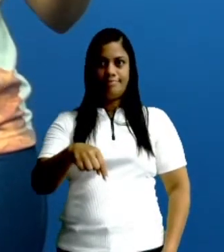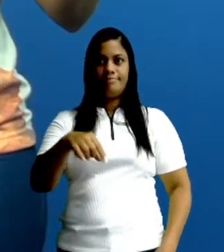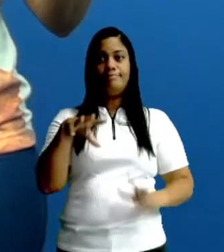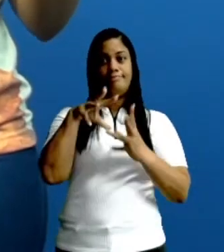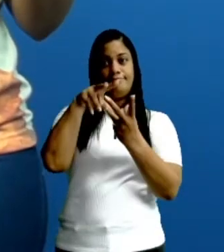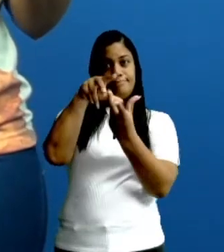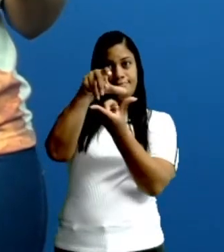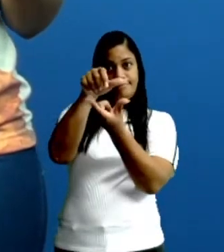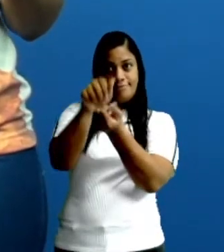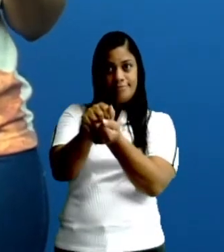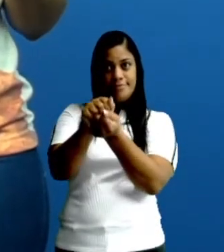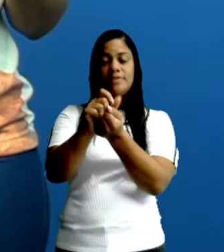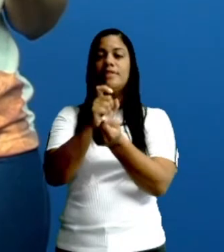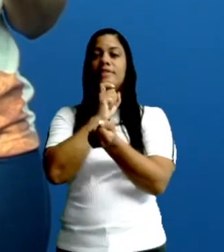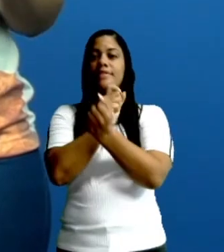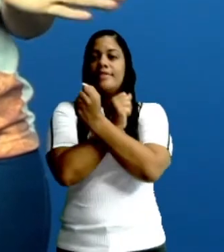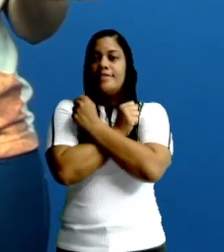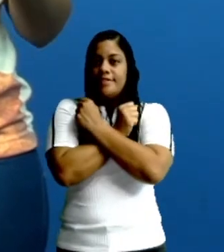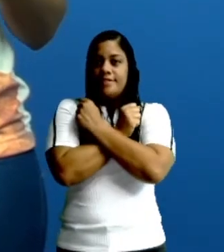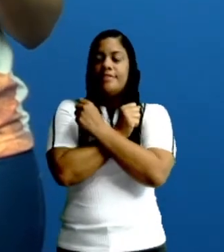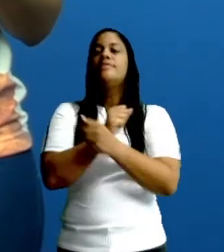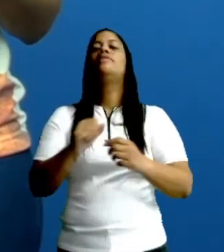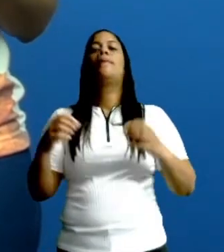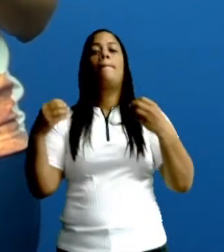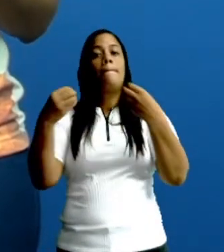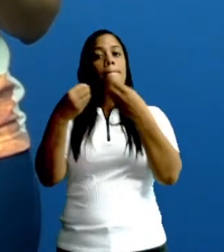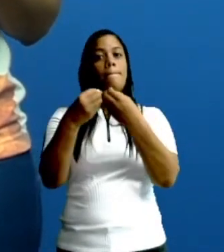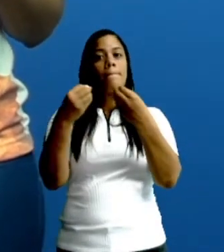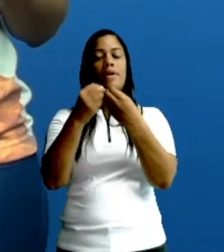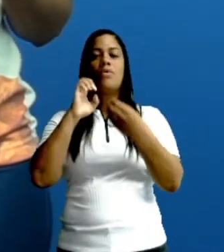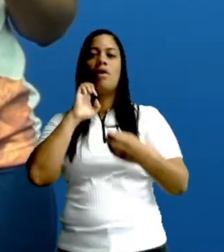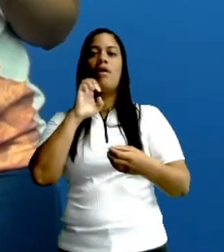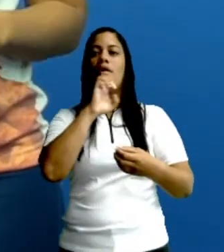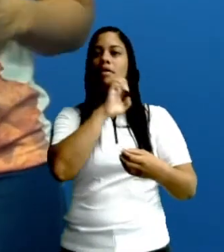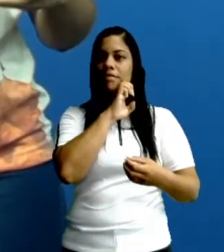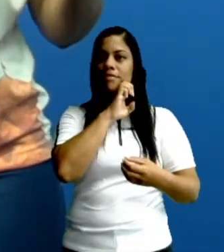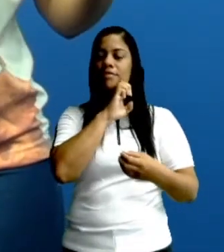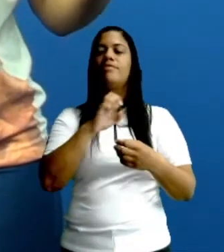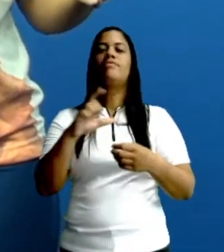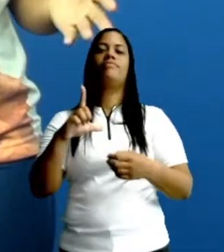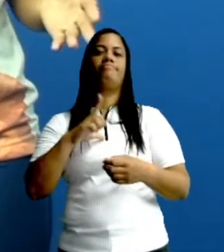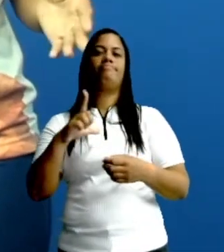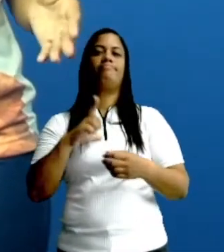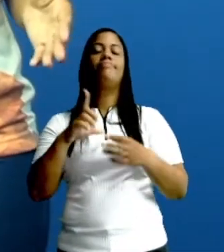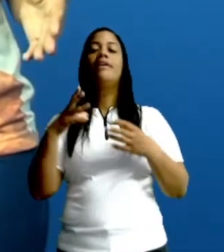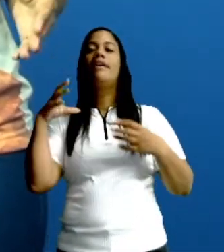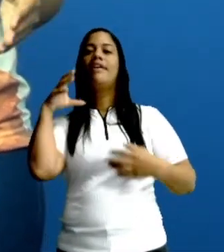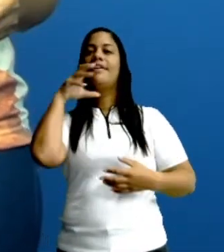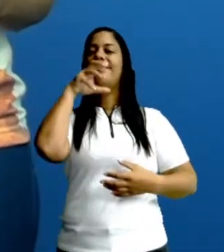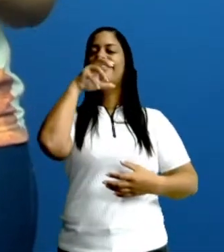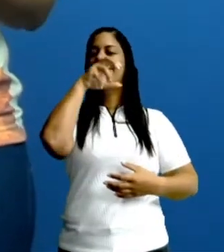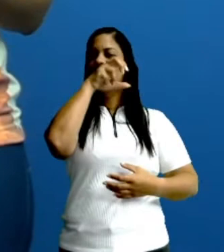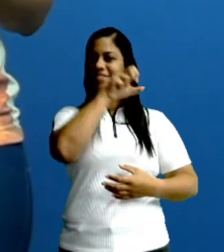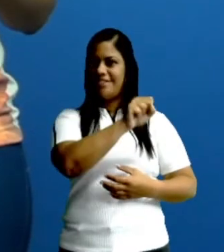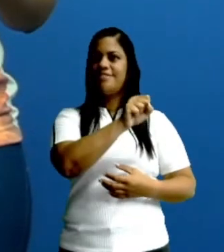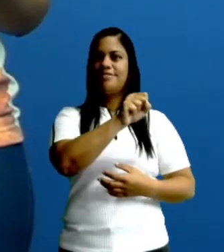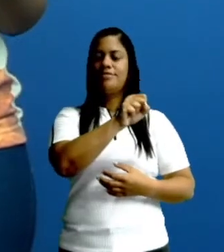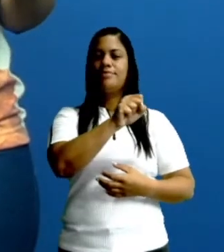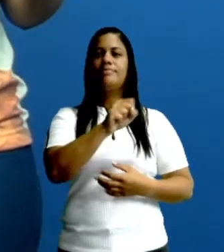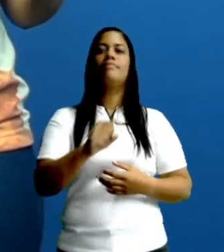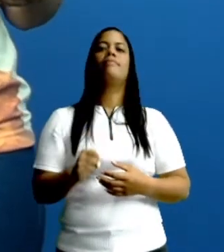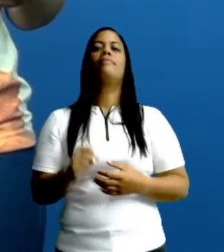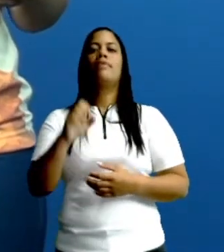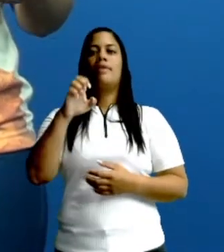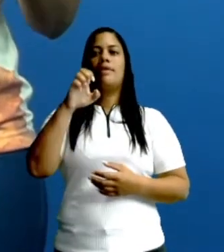planeta, você vai ter um clima mais frio. E quanto mais próximo à linha do Equador, os climas vão ser mais quentes, tá certo? Por exemplo, o